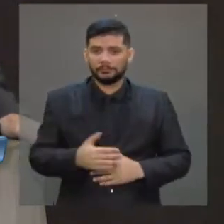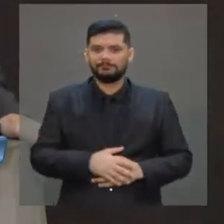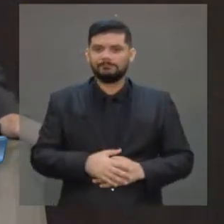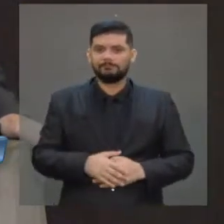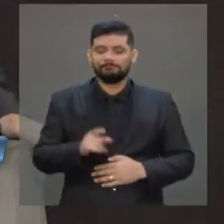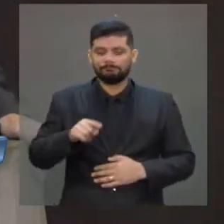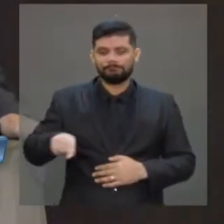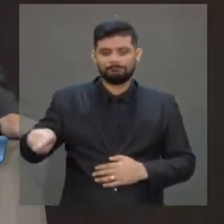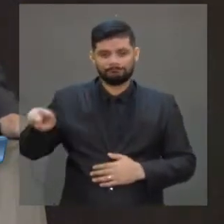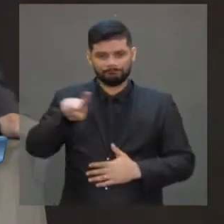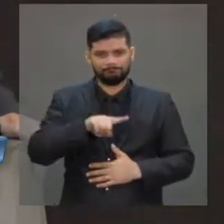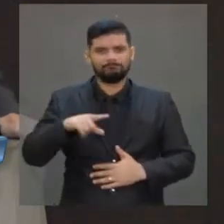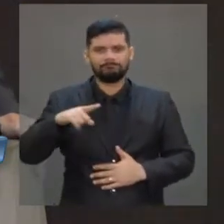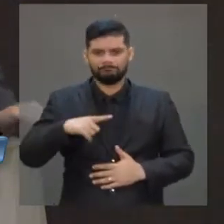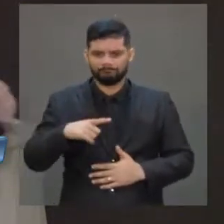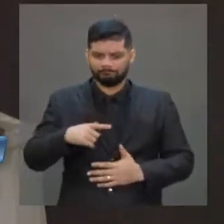tem